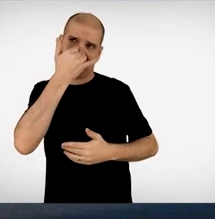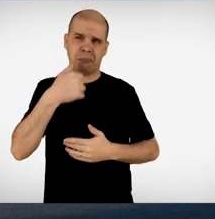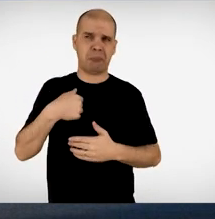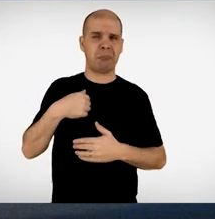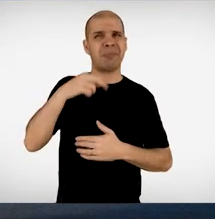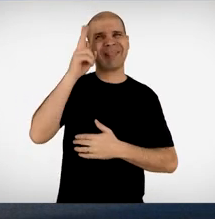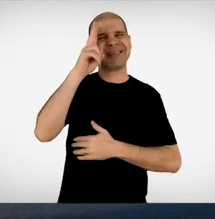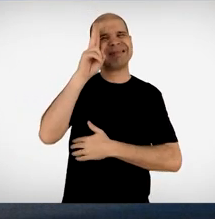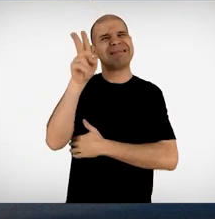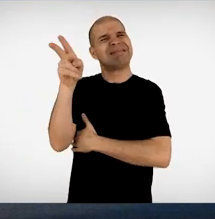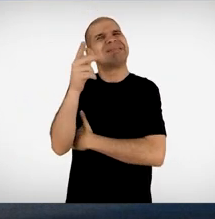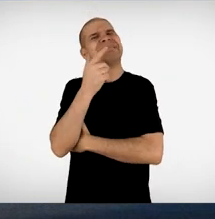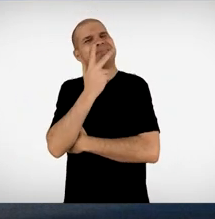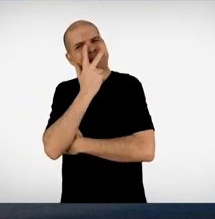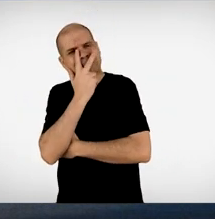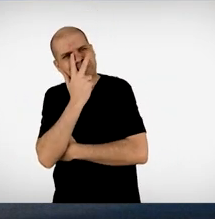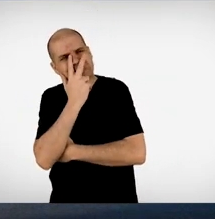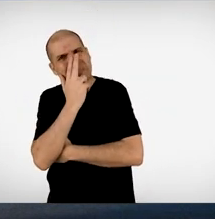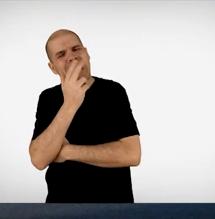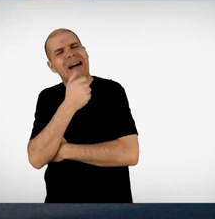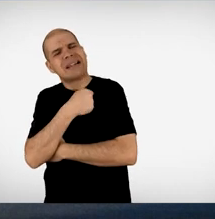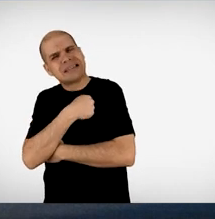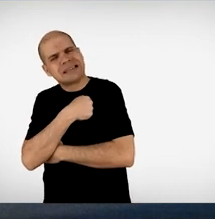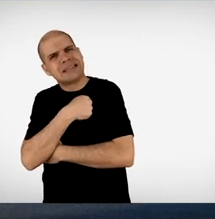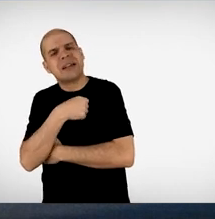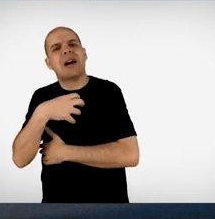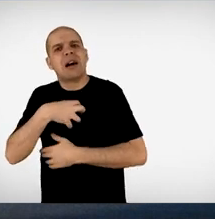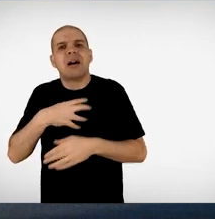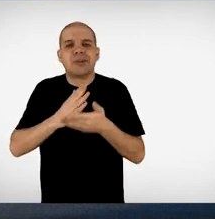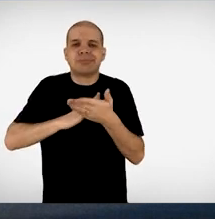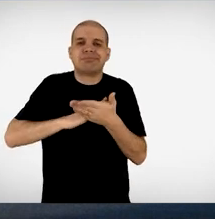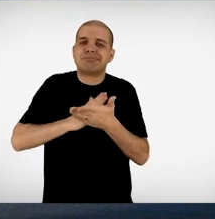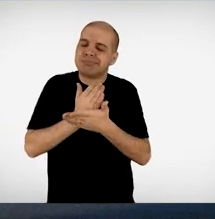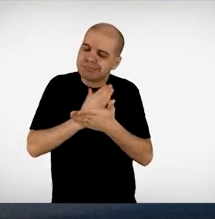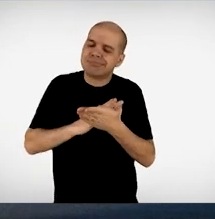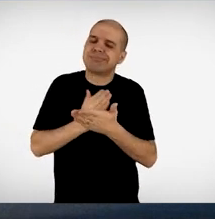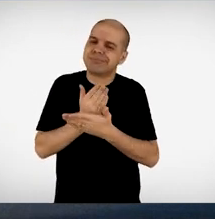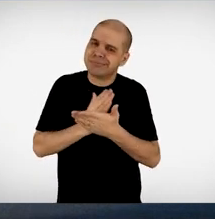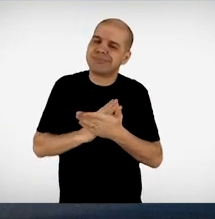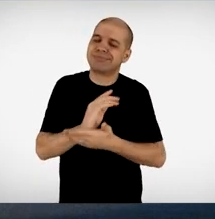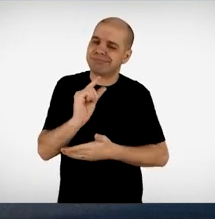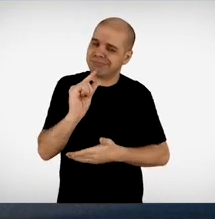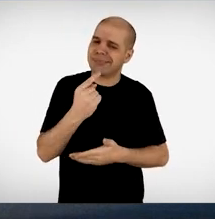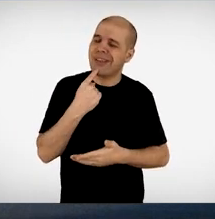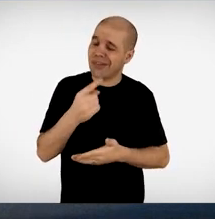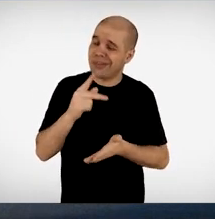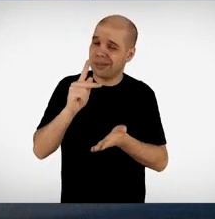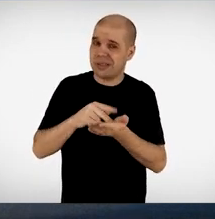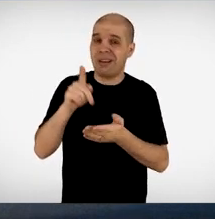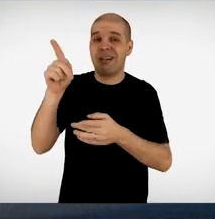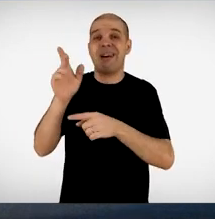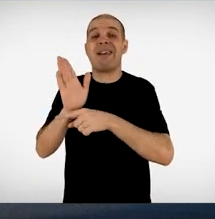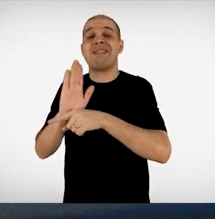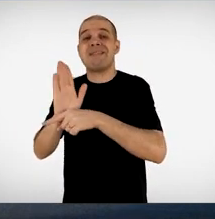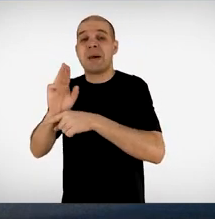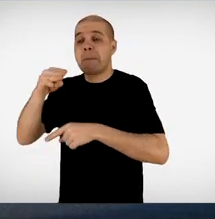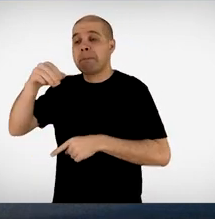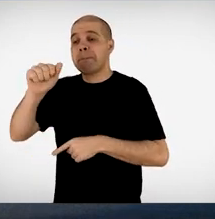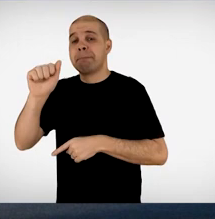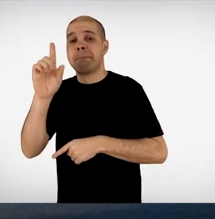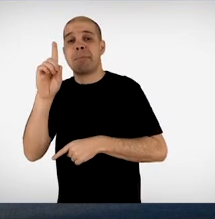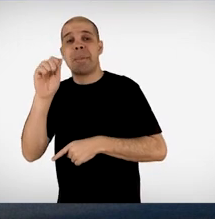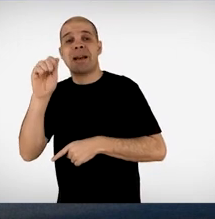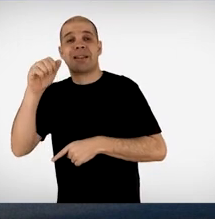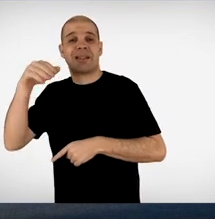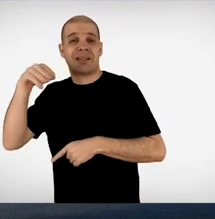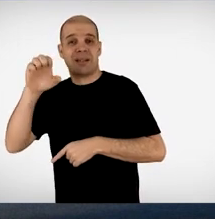desejo. Eu lembrei, só para dar um pouco de exemplo de por que me incomodou, e eu pensei isso no começo do filme, eu lembrei da Madame